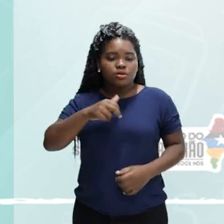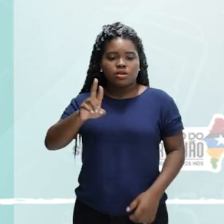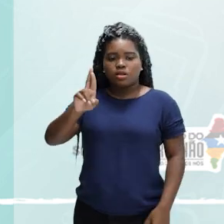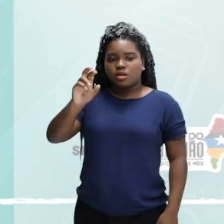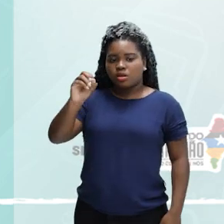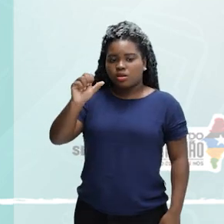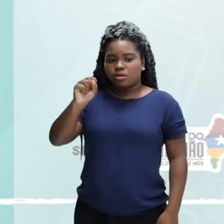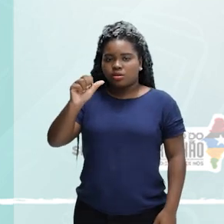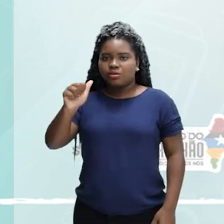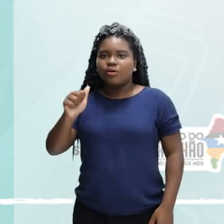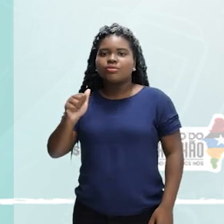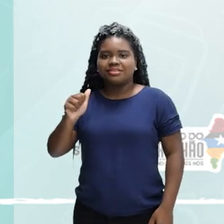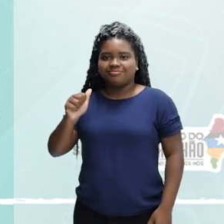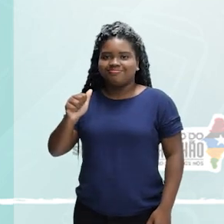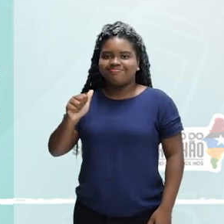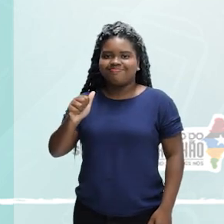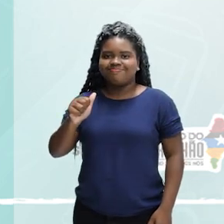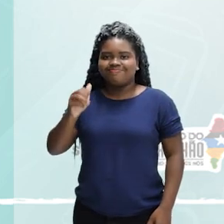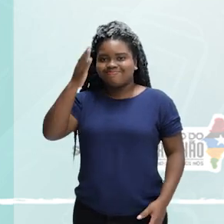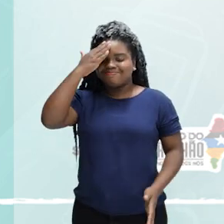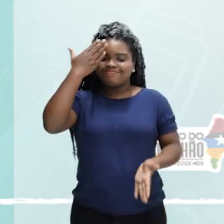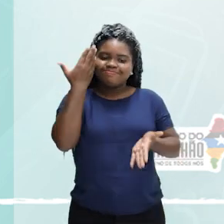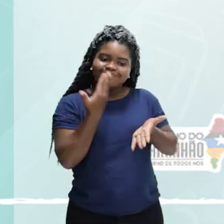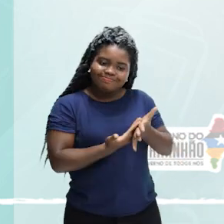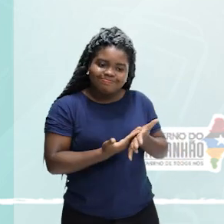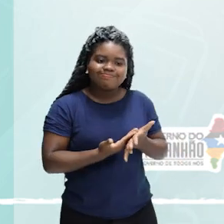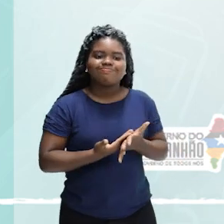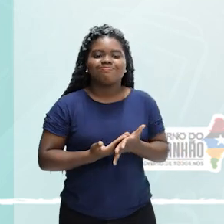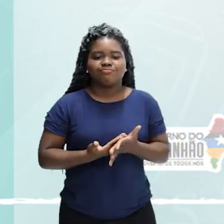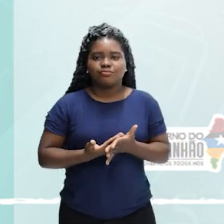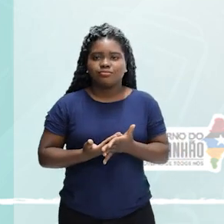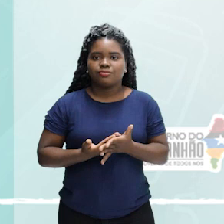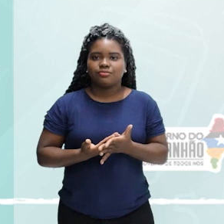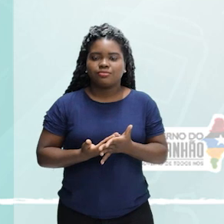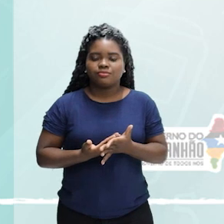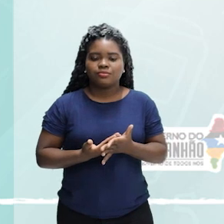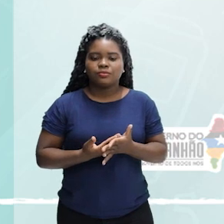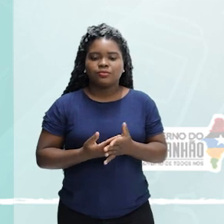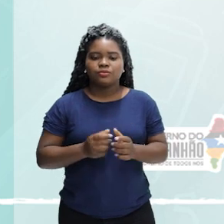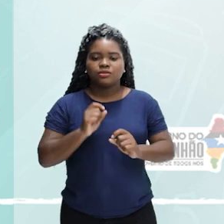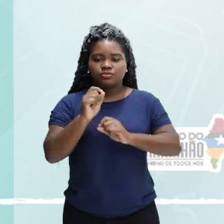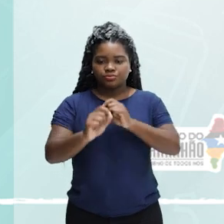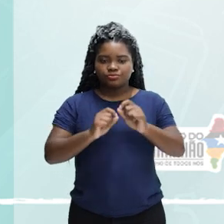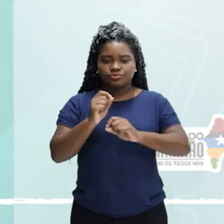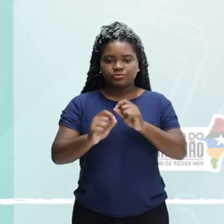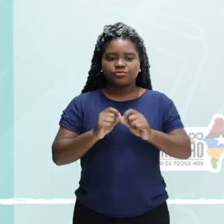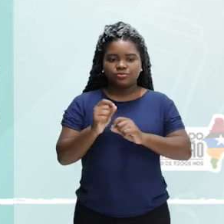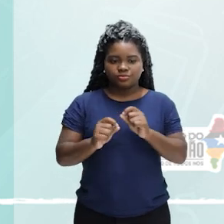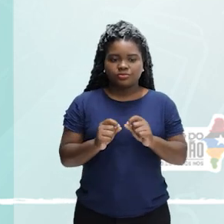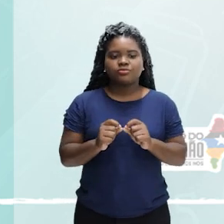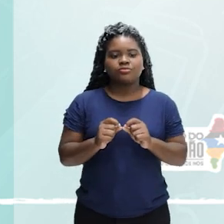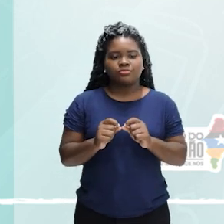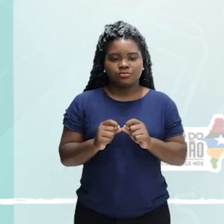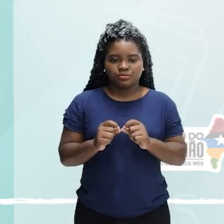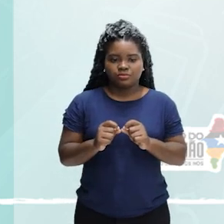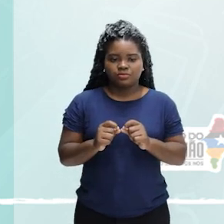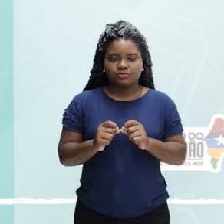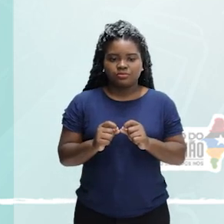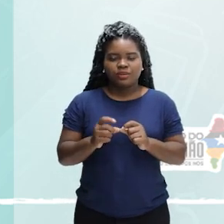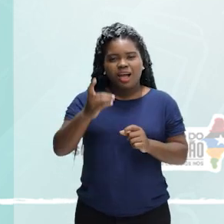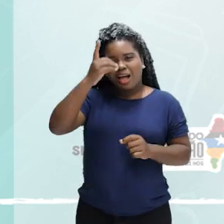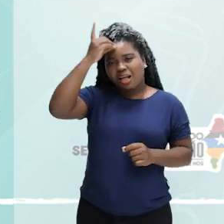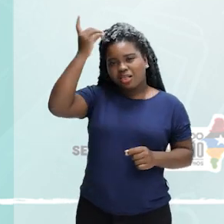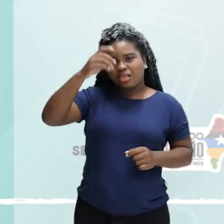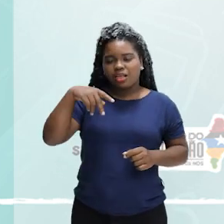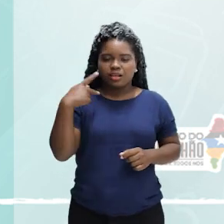do protagonismo da classe trabalhadora, do proletariado, na democracia. Segundo Rosa Luxemburgo, e essa